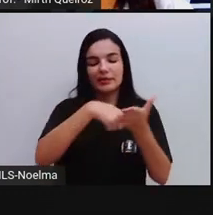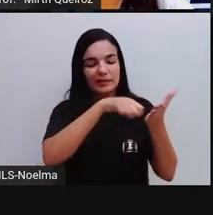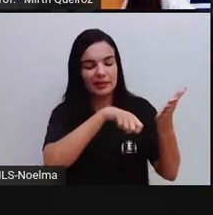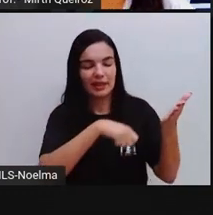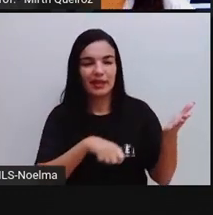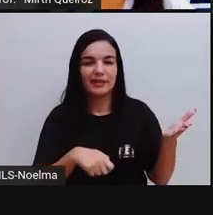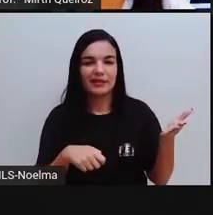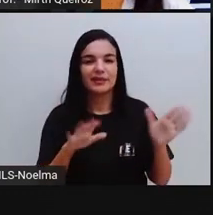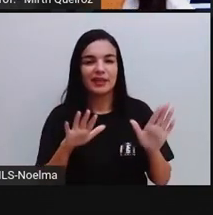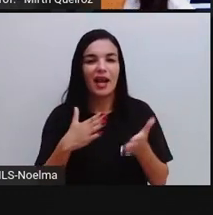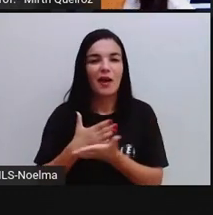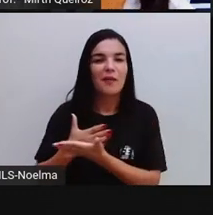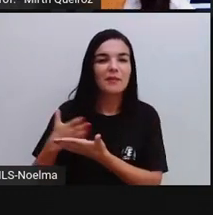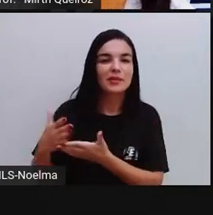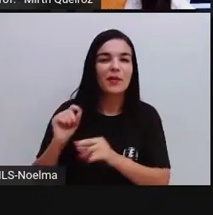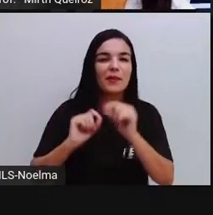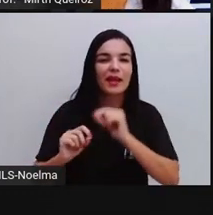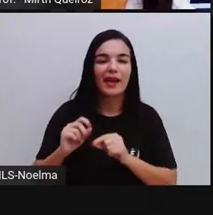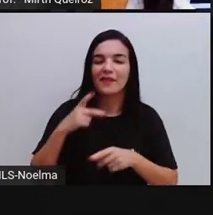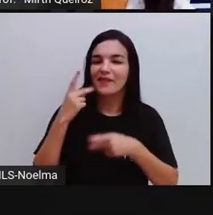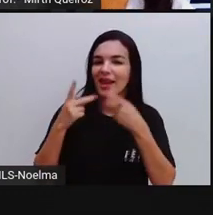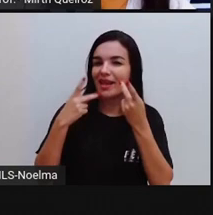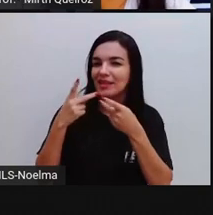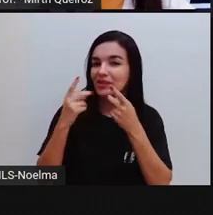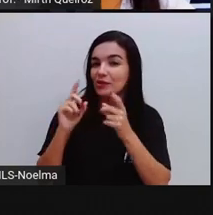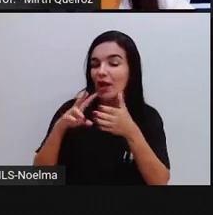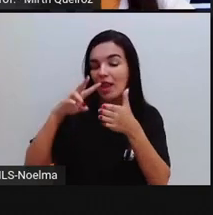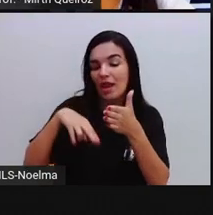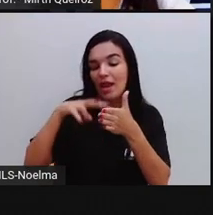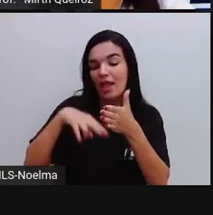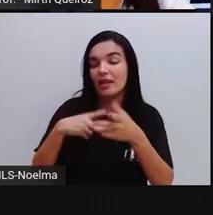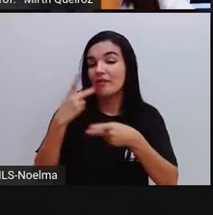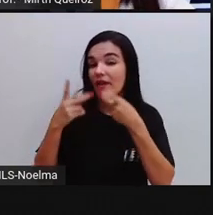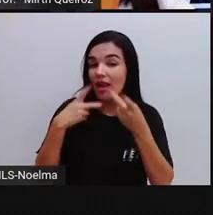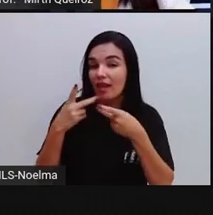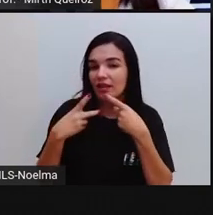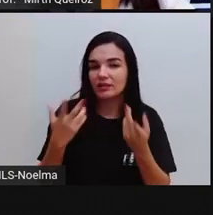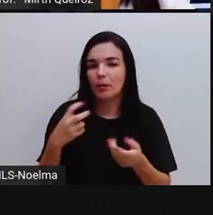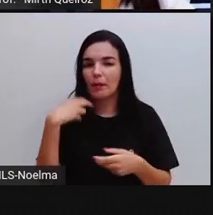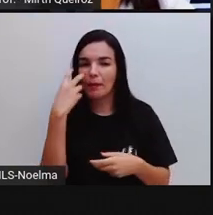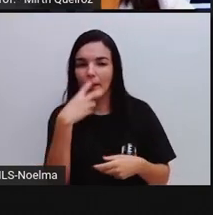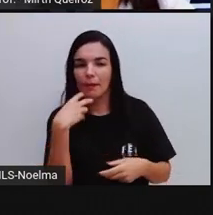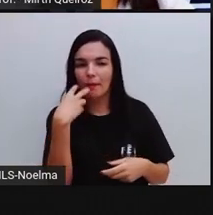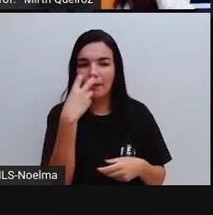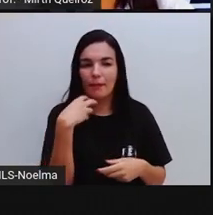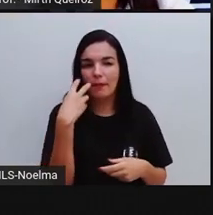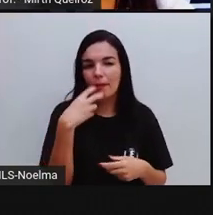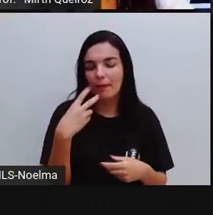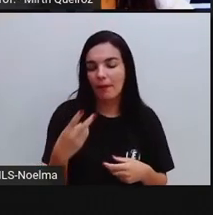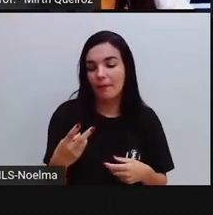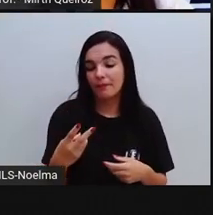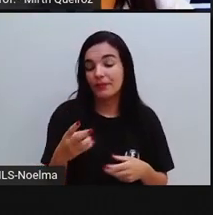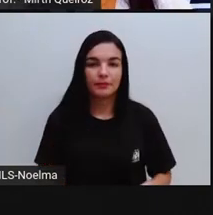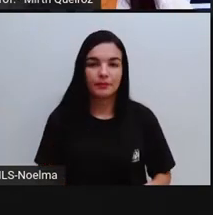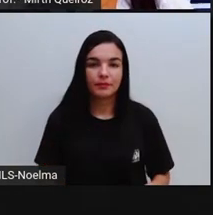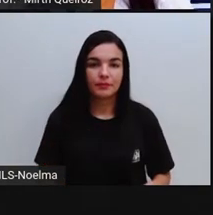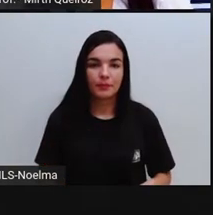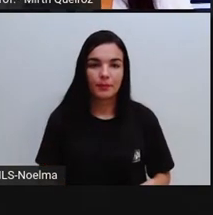Então, inicialmente, começou-se com essa literatura dita oralmente, né? E de forma